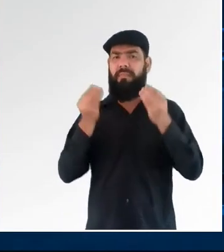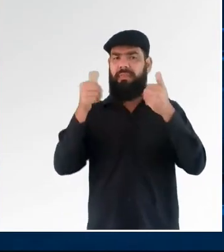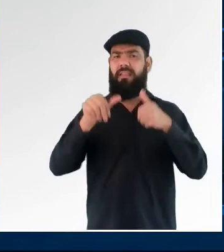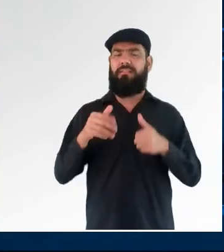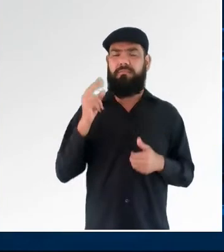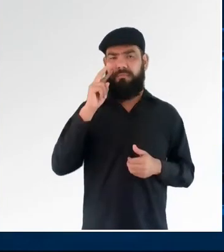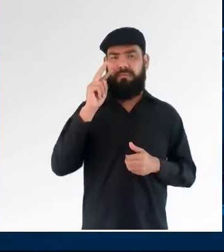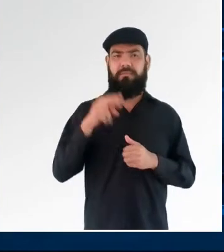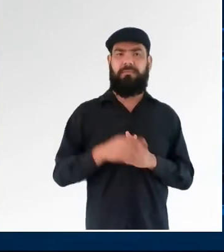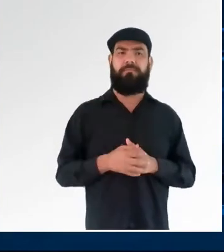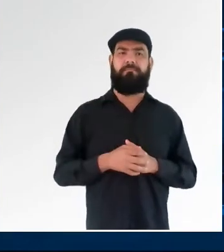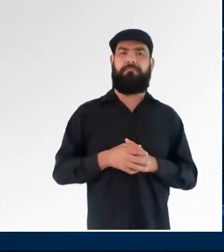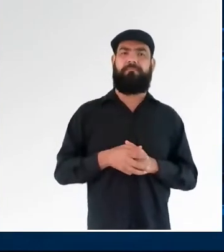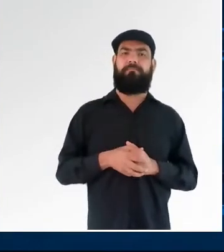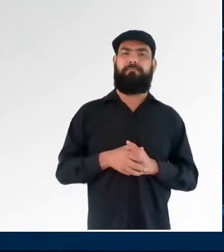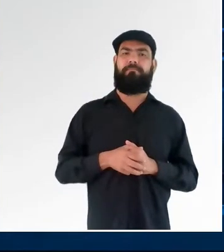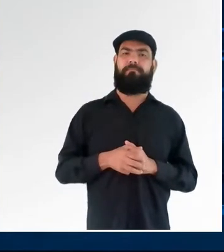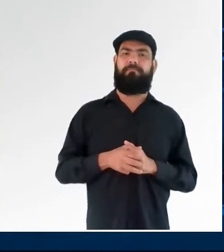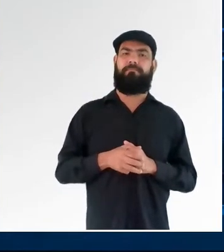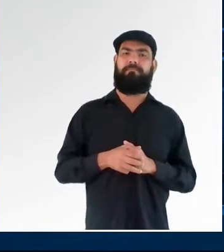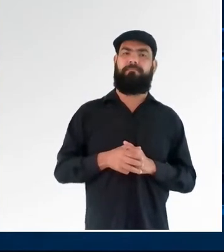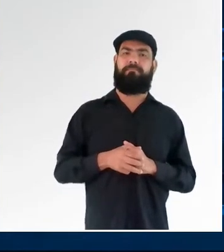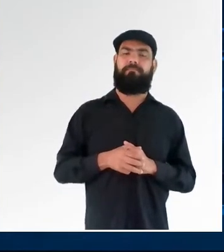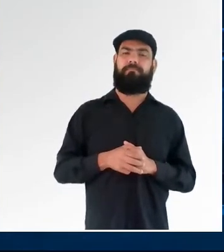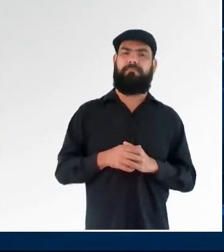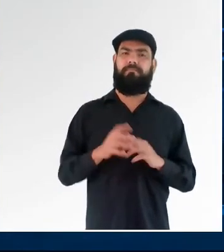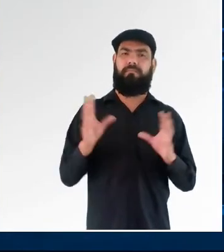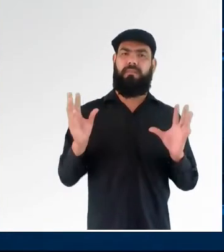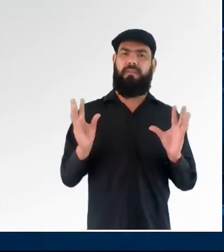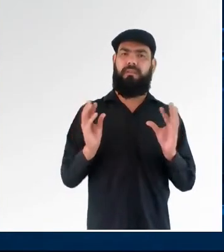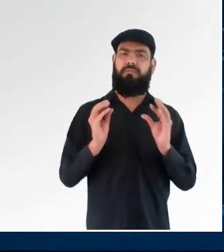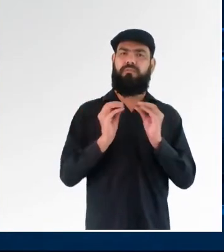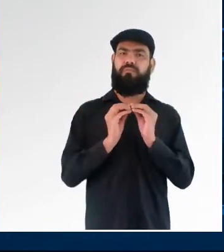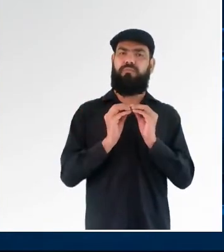então? Vamos ver o resumo que foi feito. Olha só aqui.